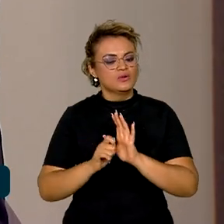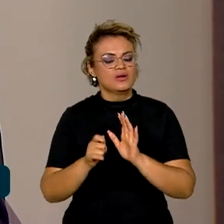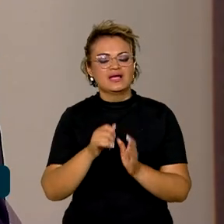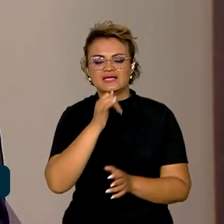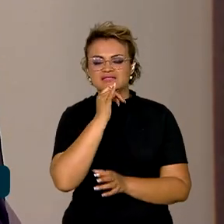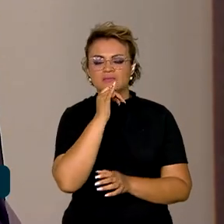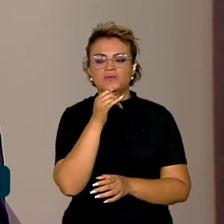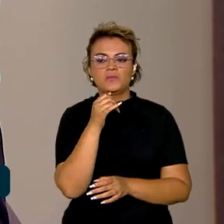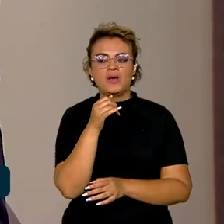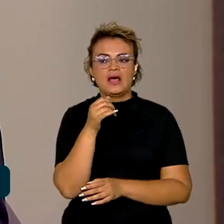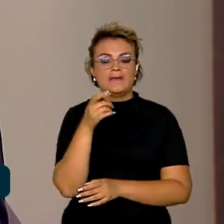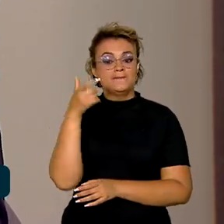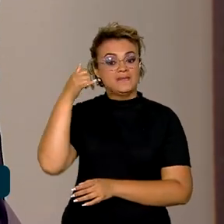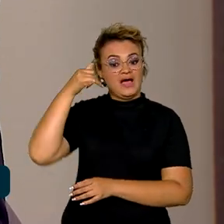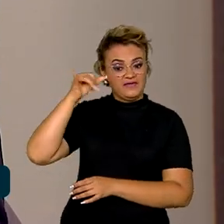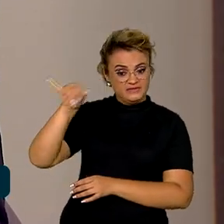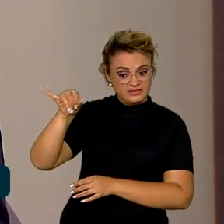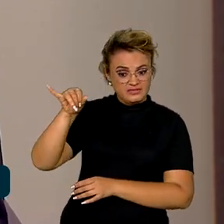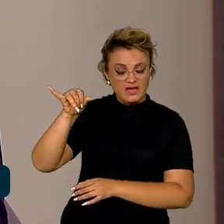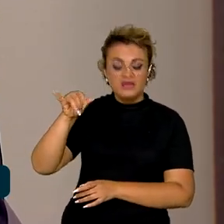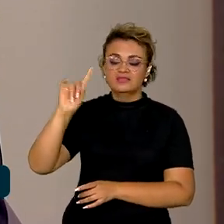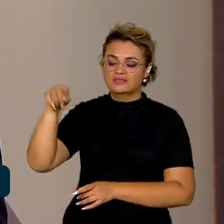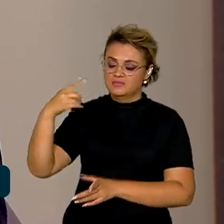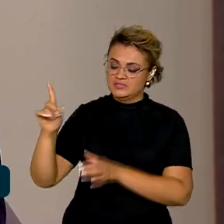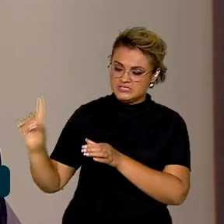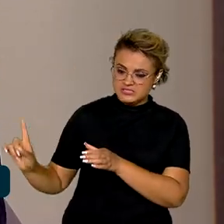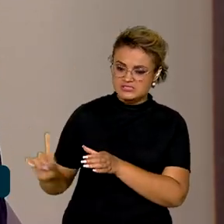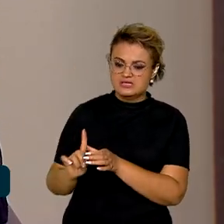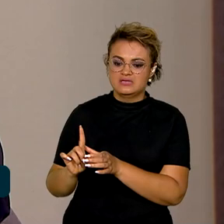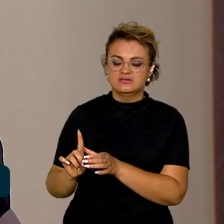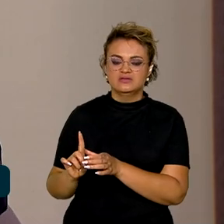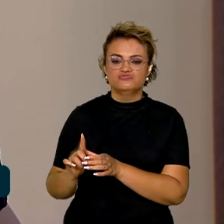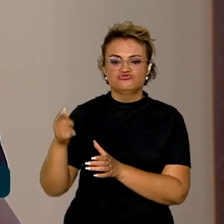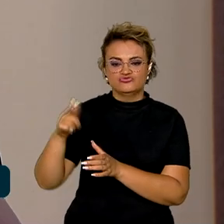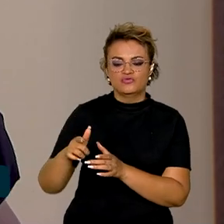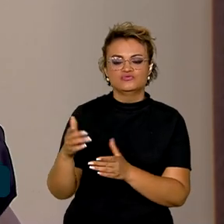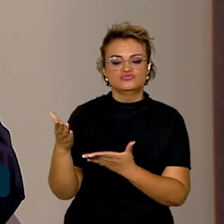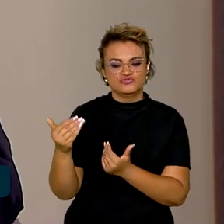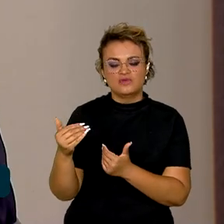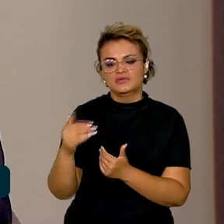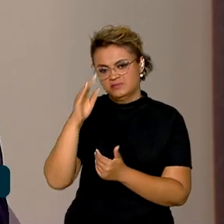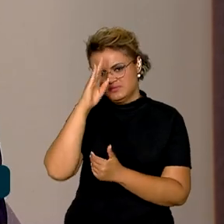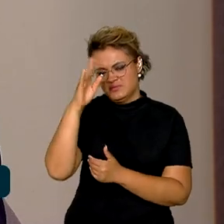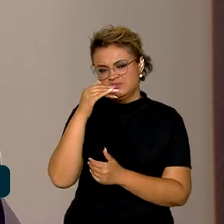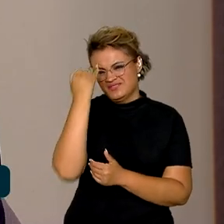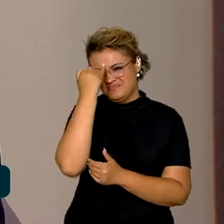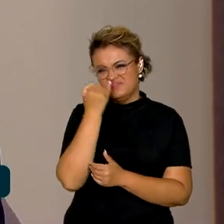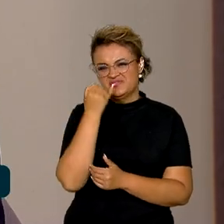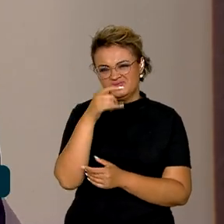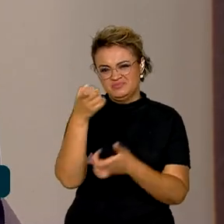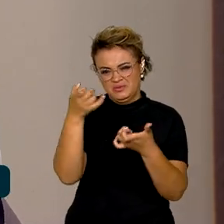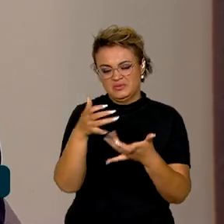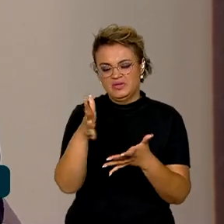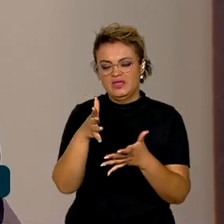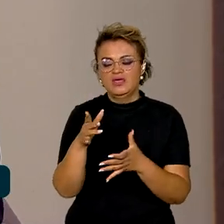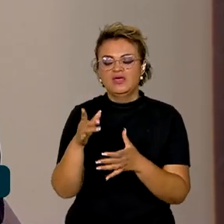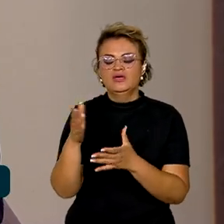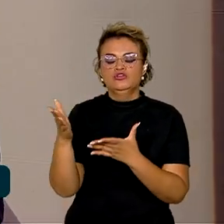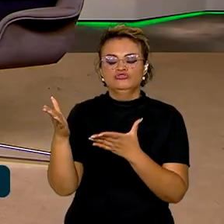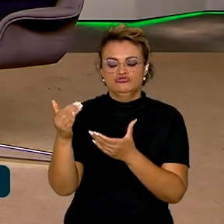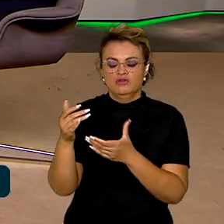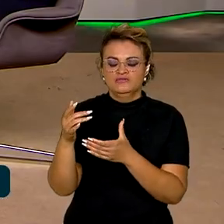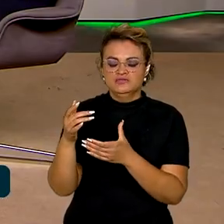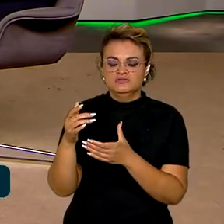a prevenção e a reinserção de jovens, principalmente desse perfil detectado pela pesquisa,